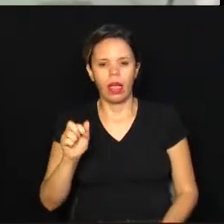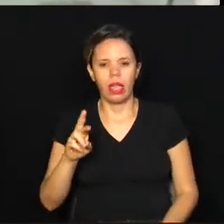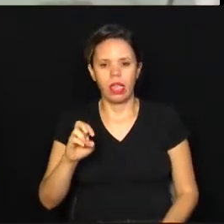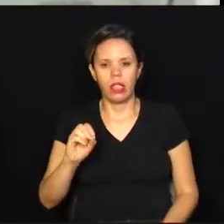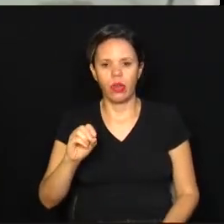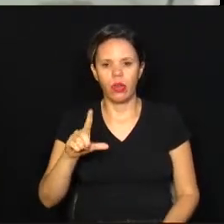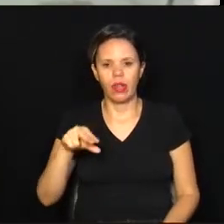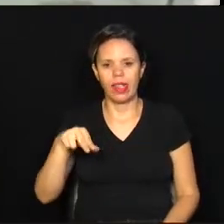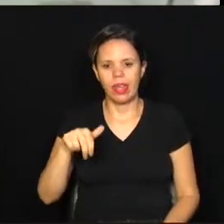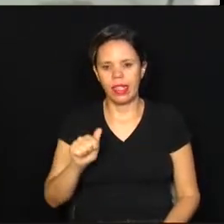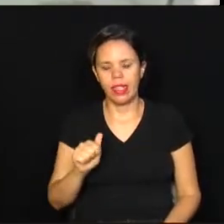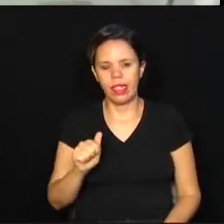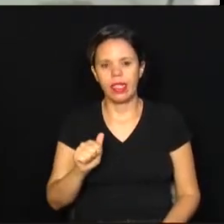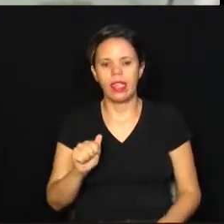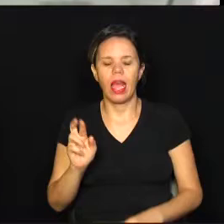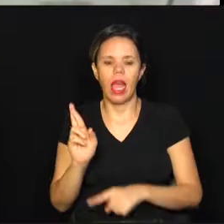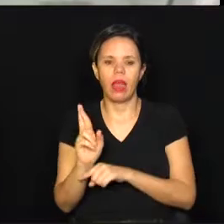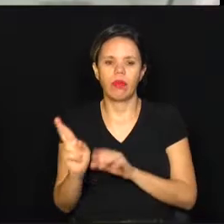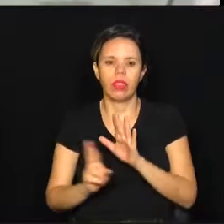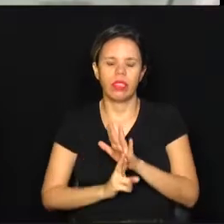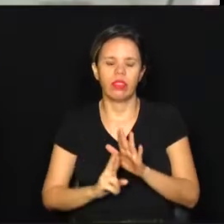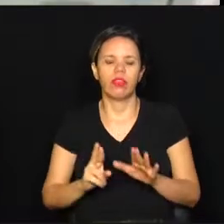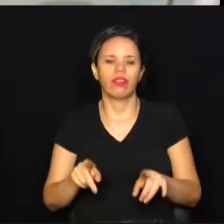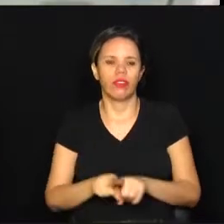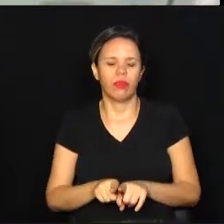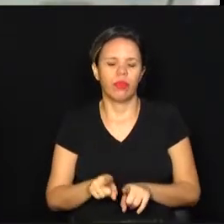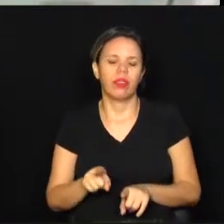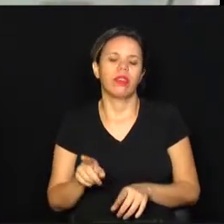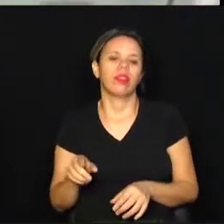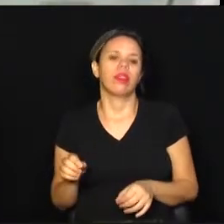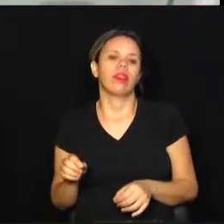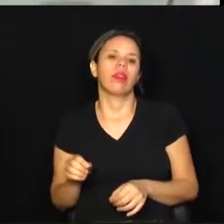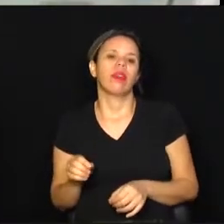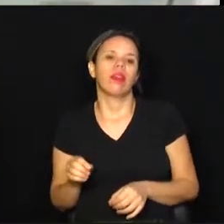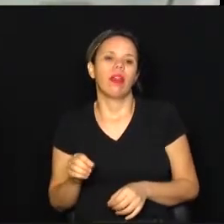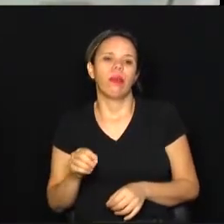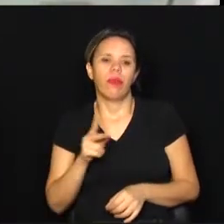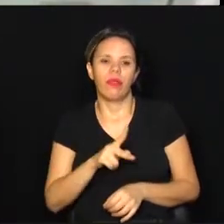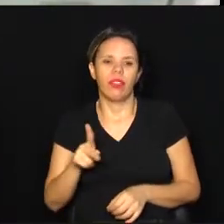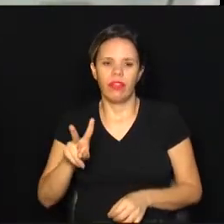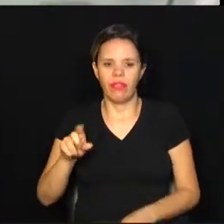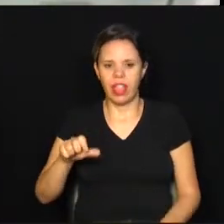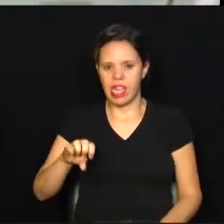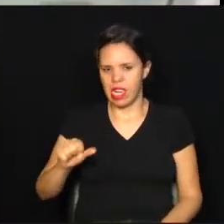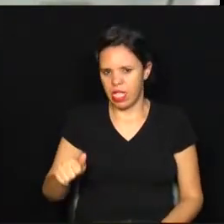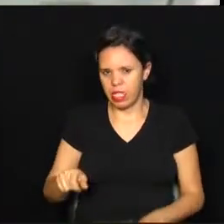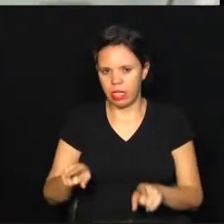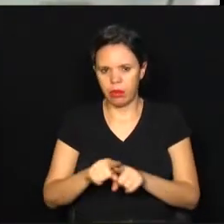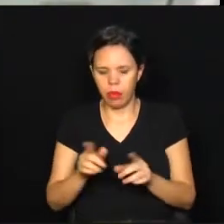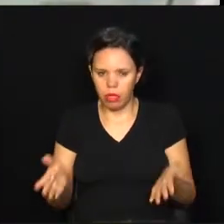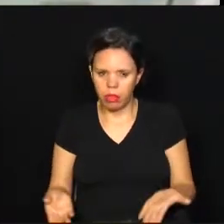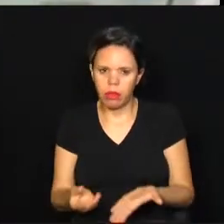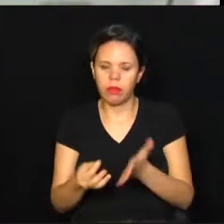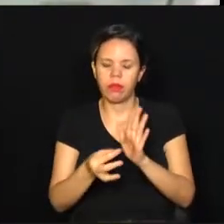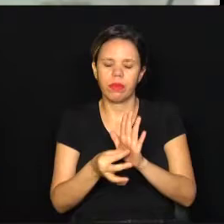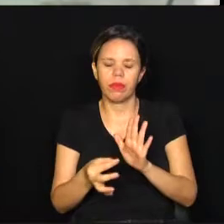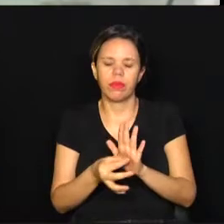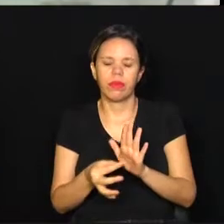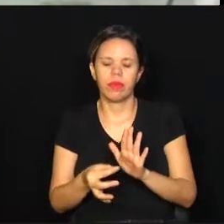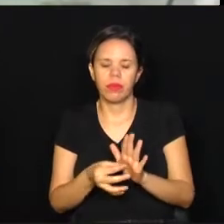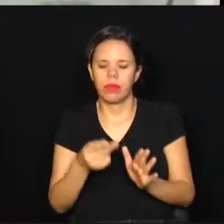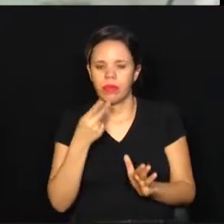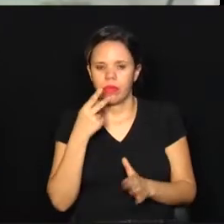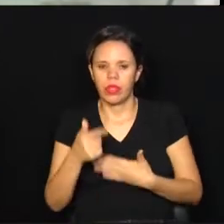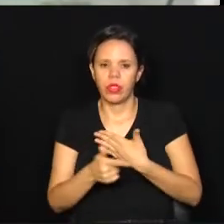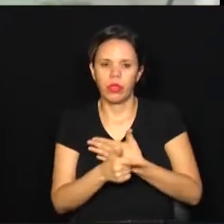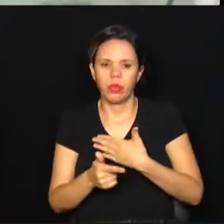a Secretaria de Planejamento, a professora Vanessa Bela, que vai trazer a sua contribuição aqui também, e dizer que no